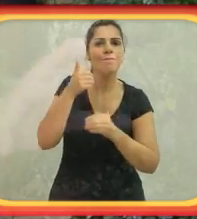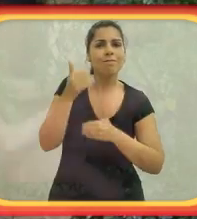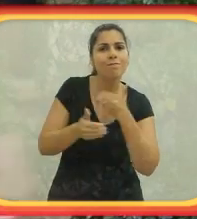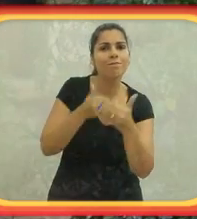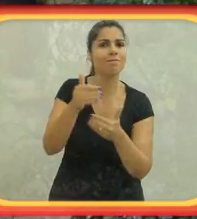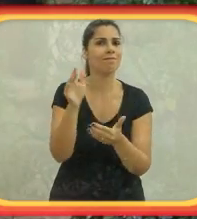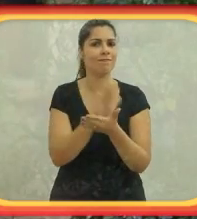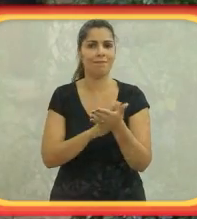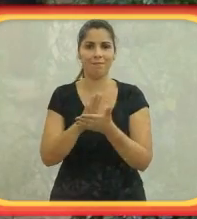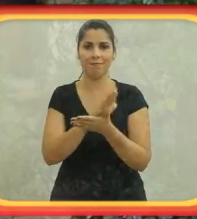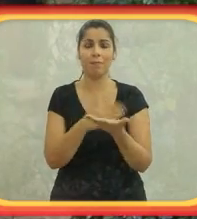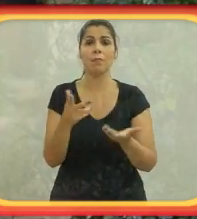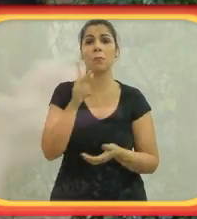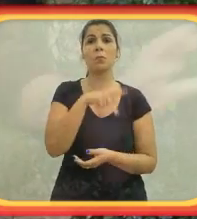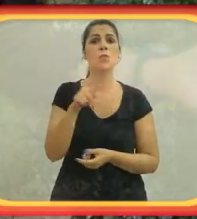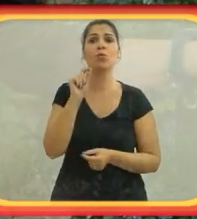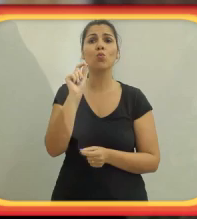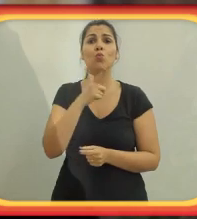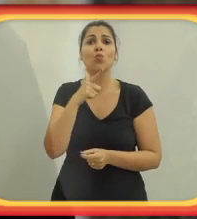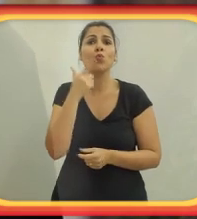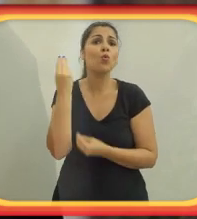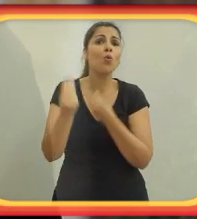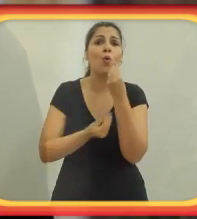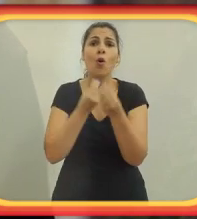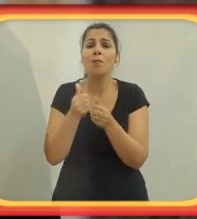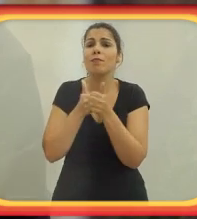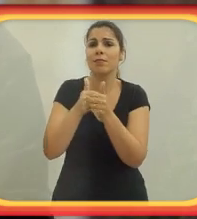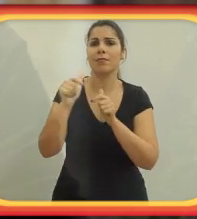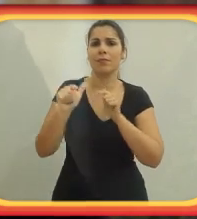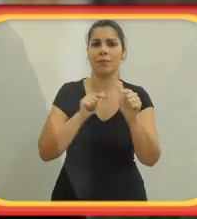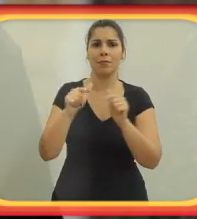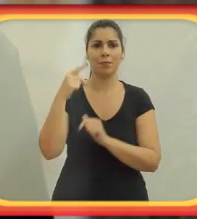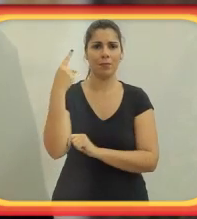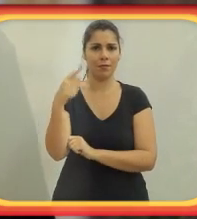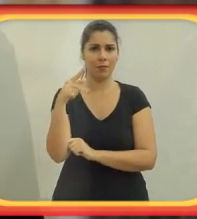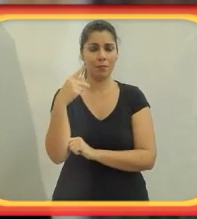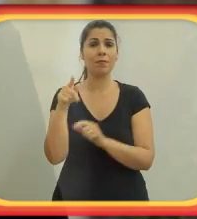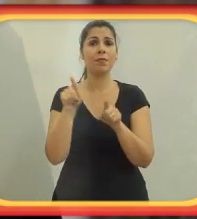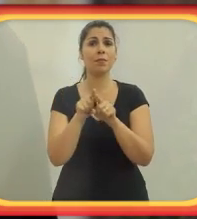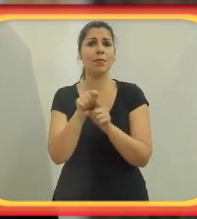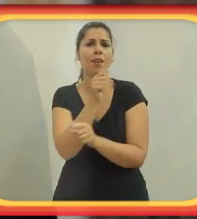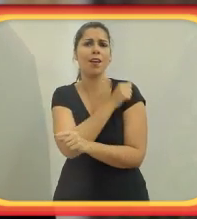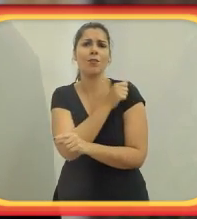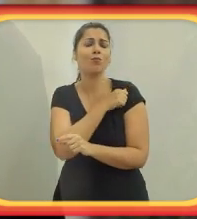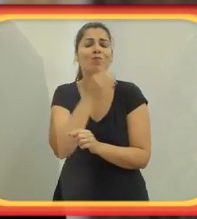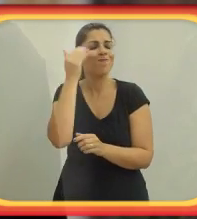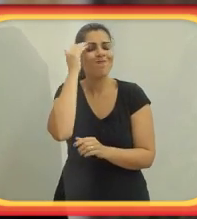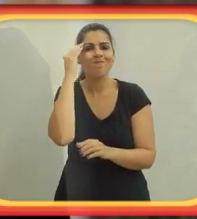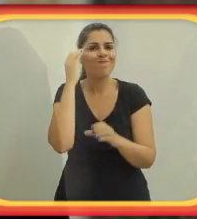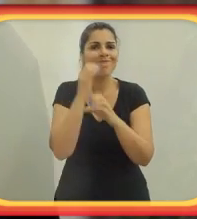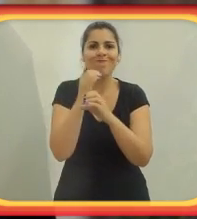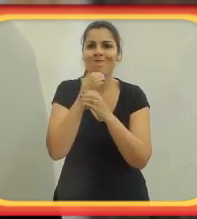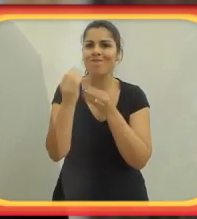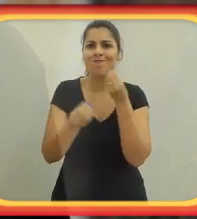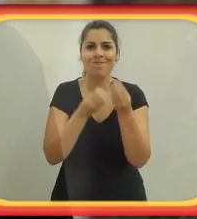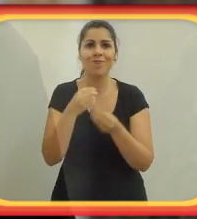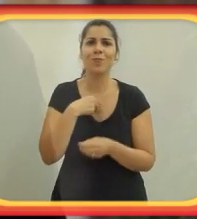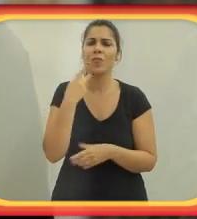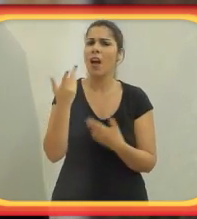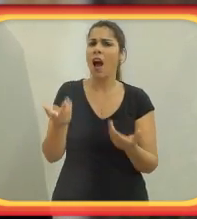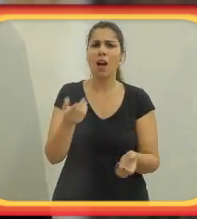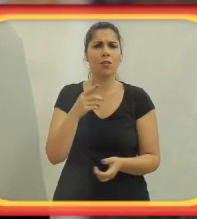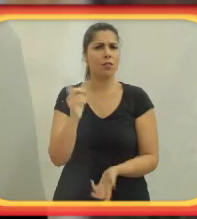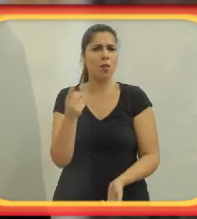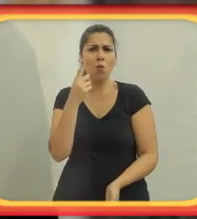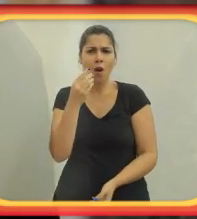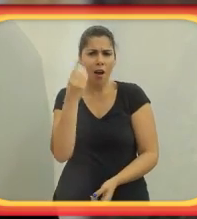condições de acompanhar, os professores não têm como acompanhar o trabalho dela e os alunos não estão se